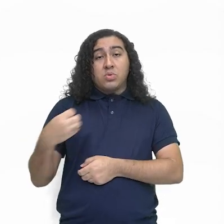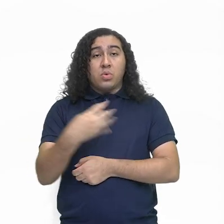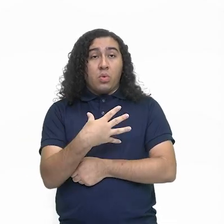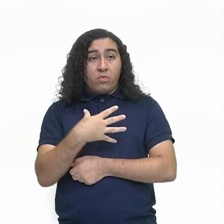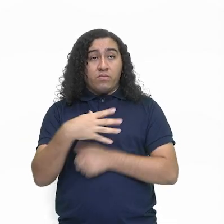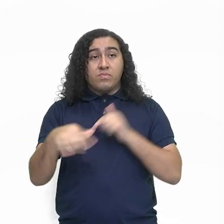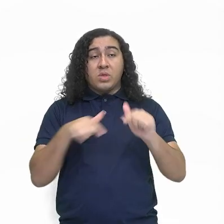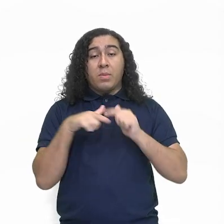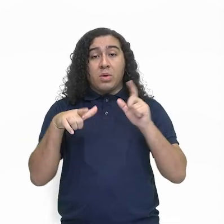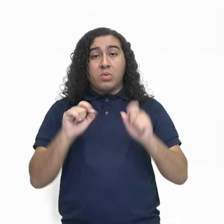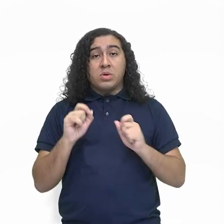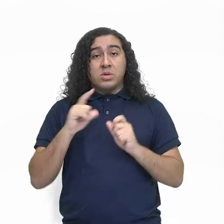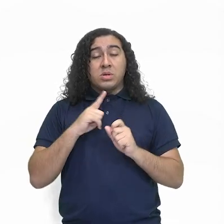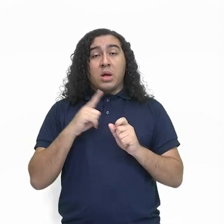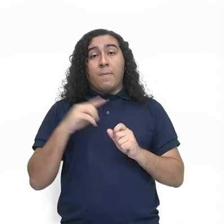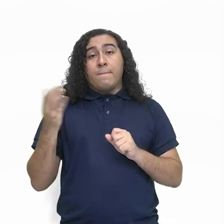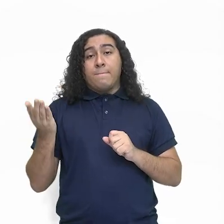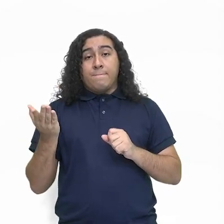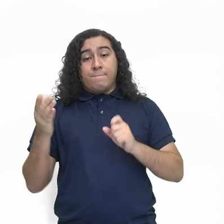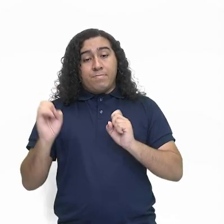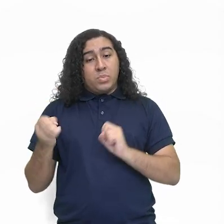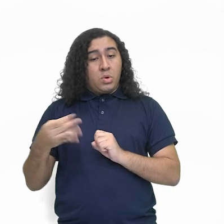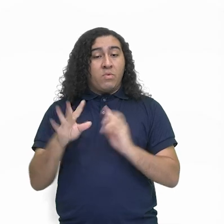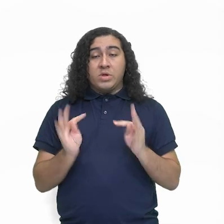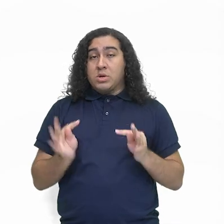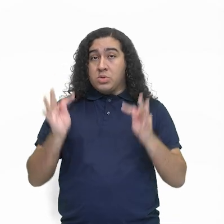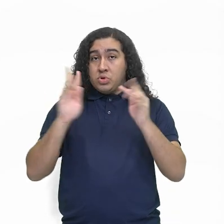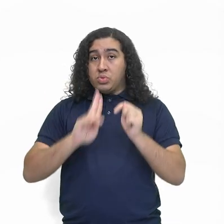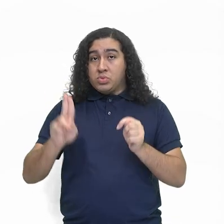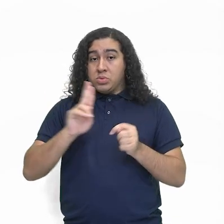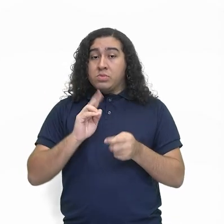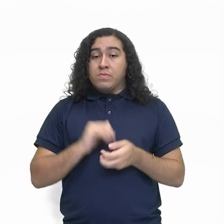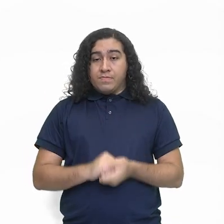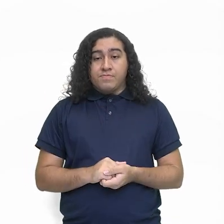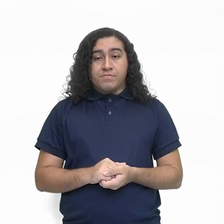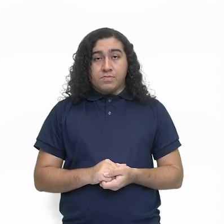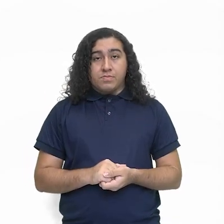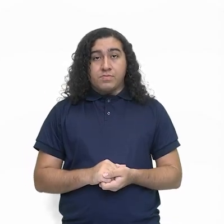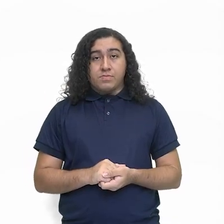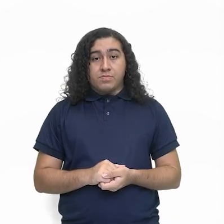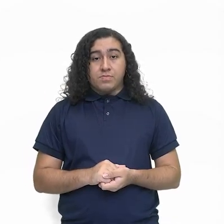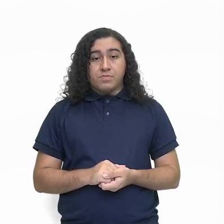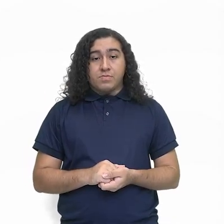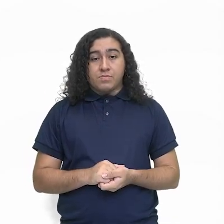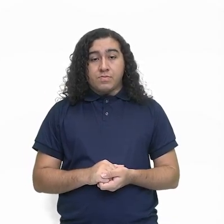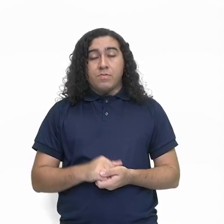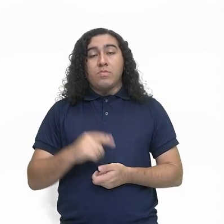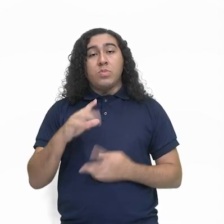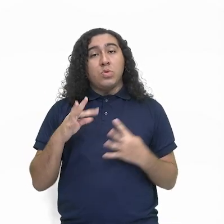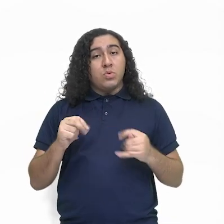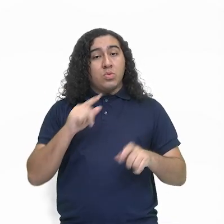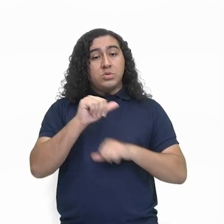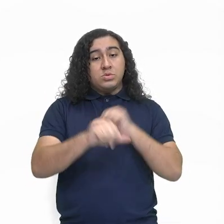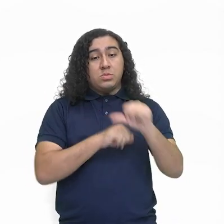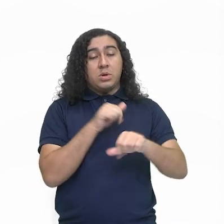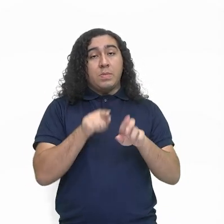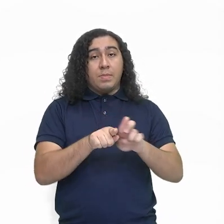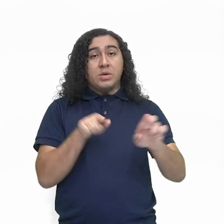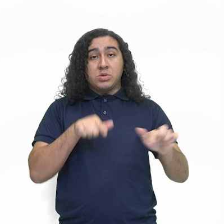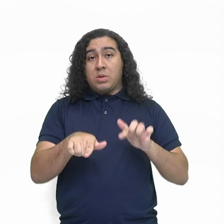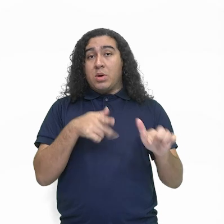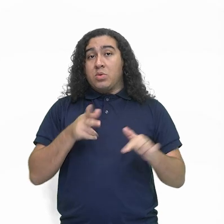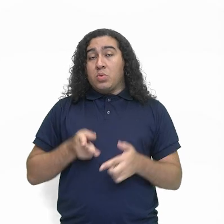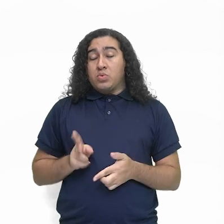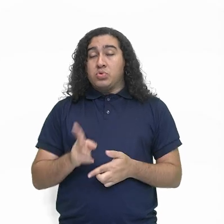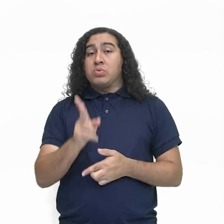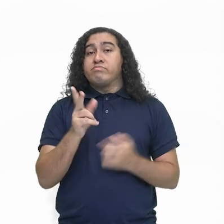O trabalho ele se moderniza, os métodos eles se modernizam. Está tudo muito modificado, mas o trabalho ainda existe,